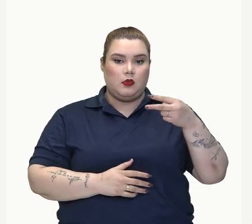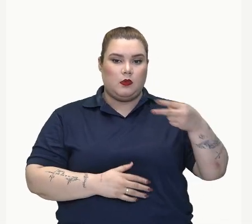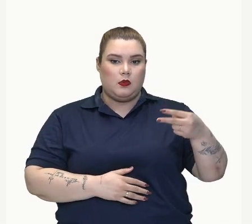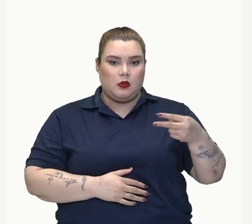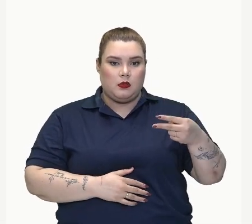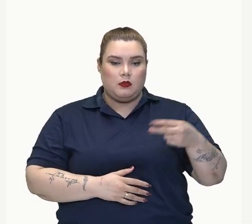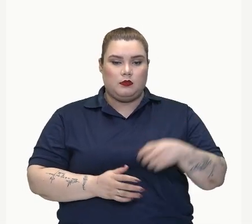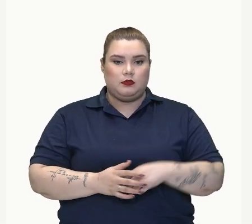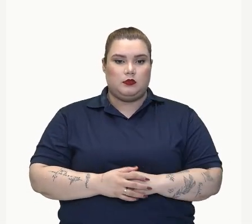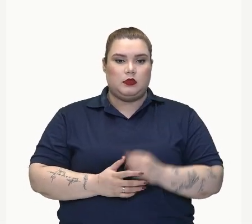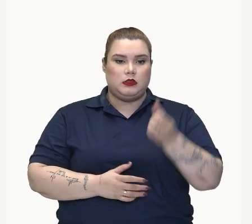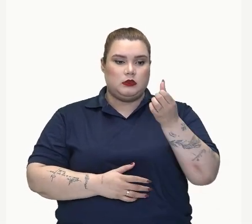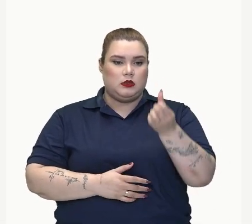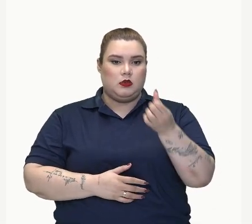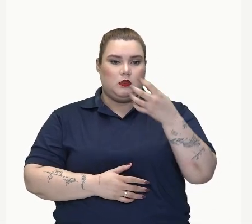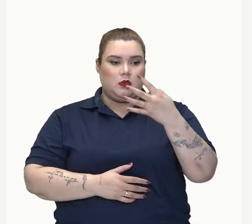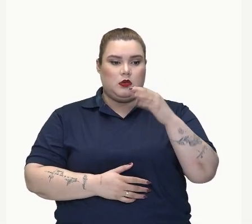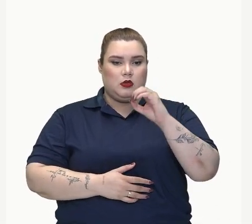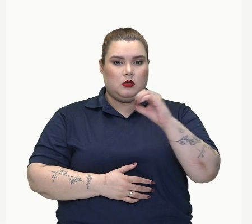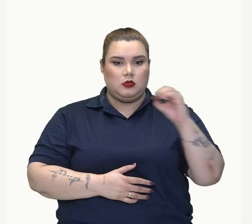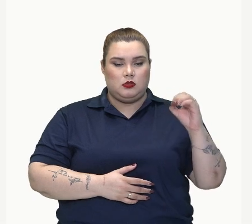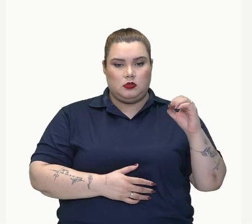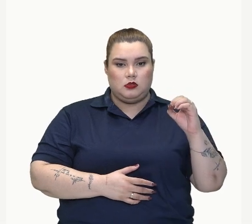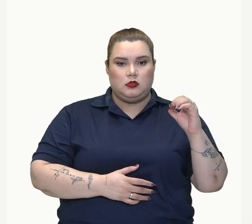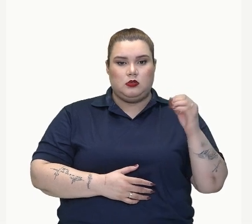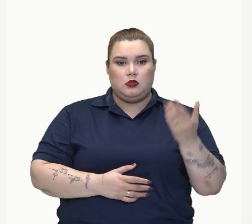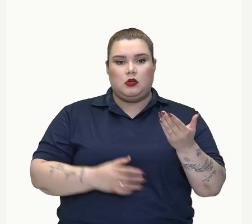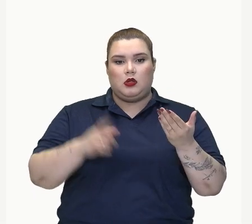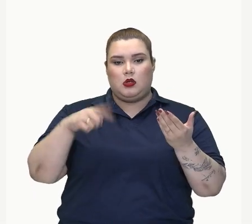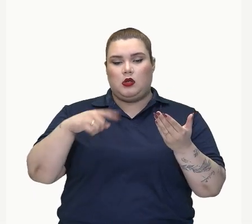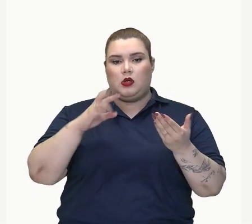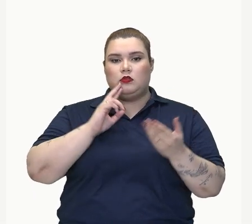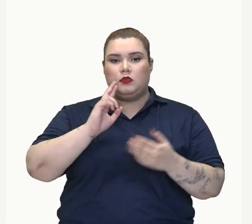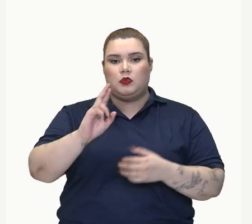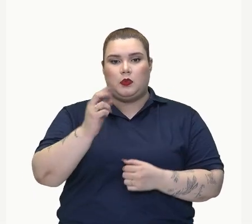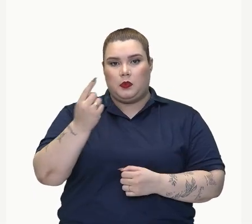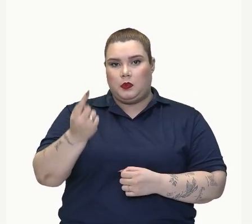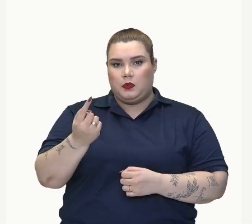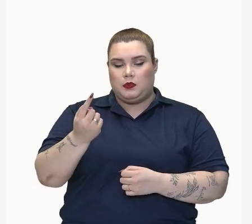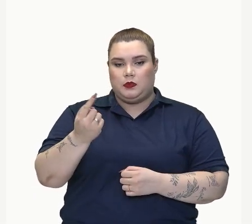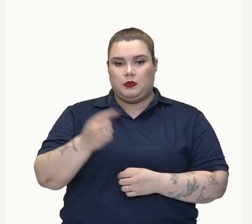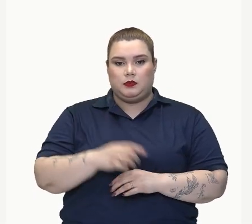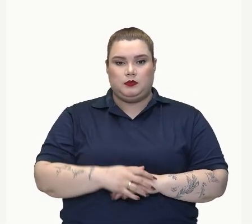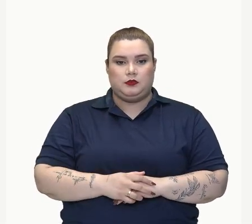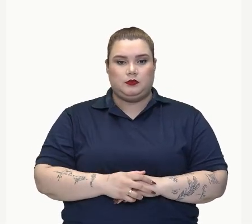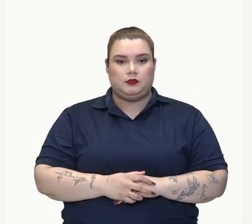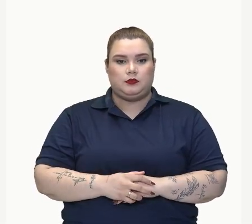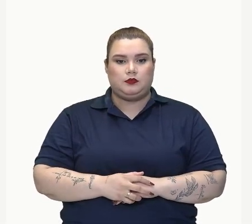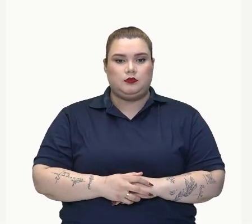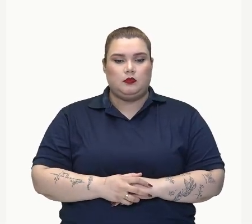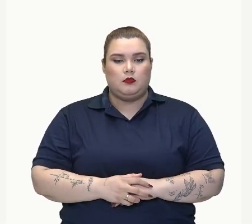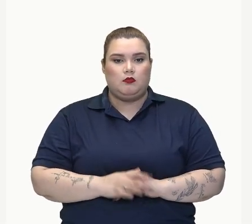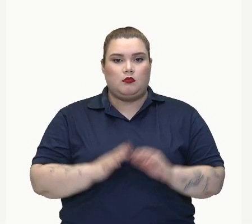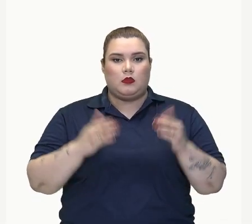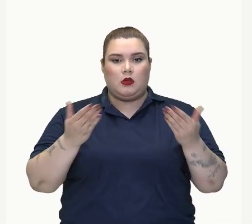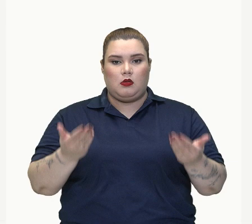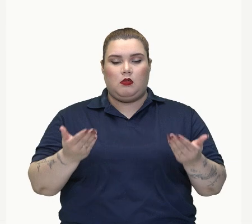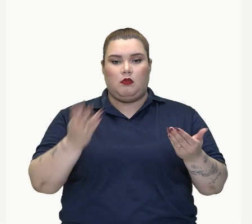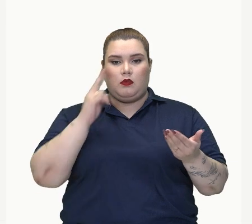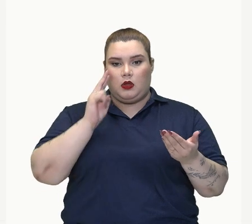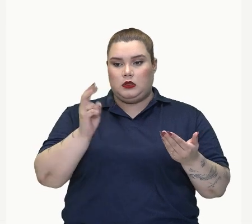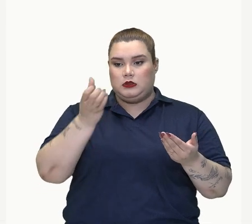igual a 6.400 dividido por 6.400, isso aqui é igual a 1, tá? Então a gente tem aí a